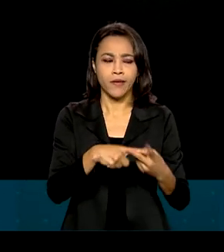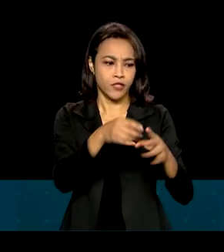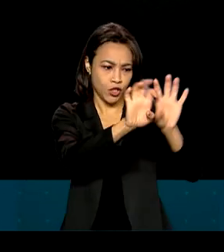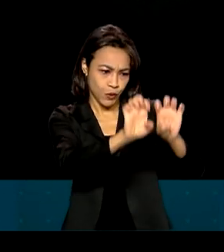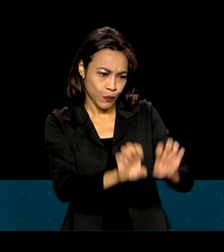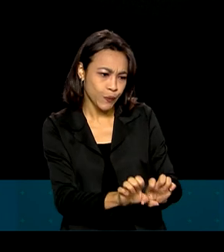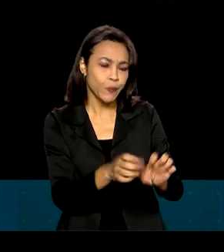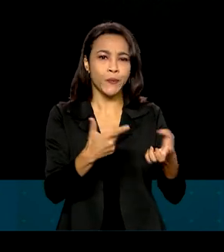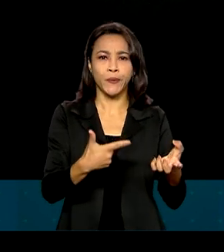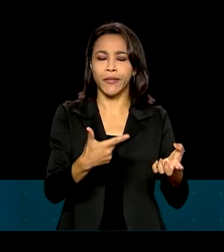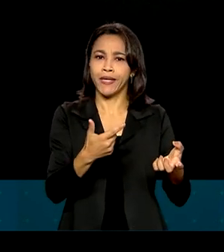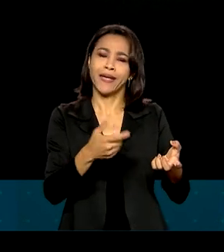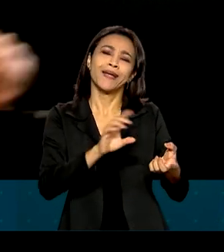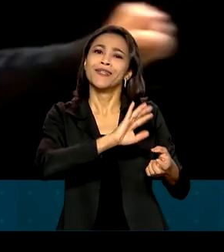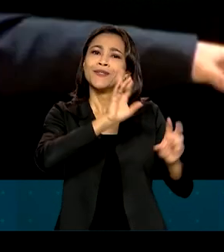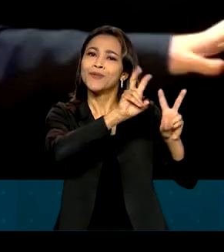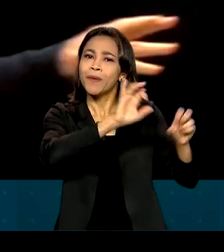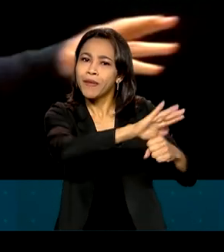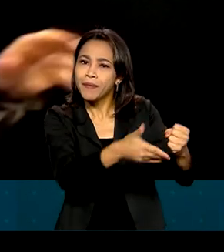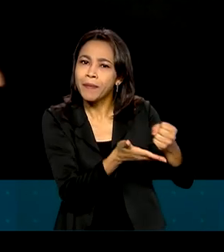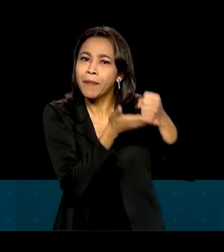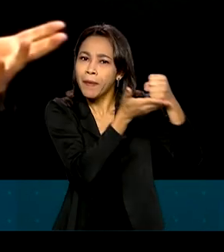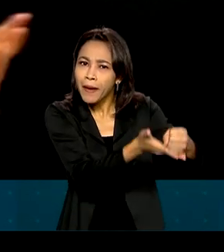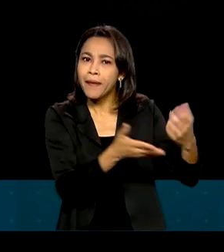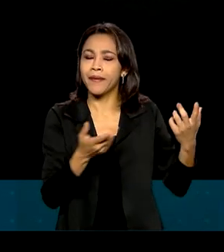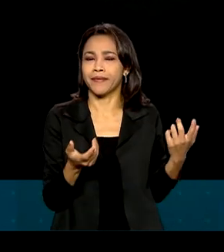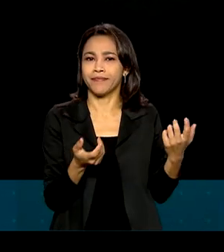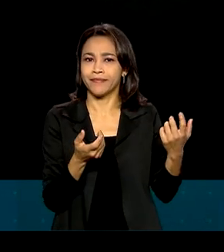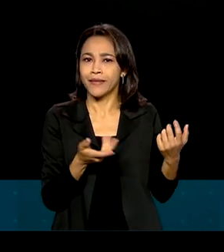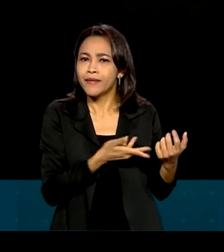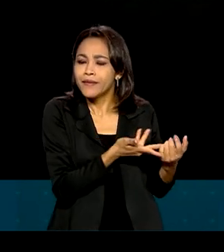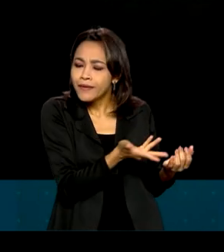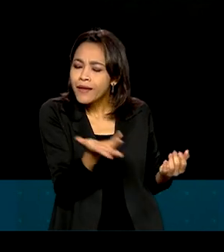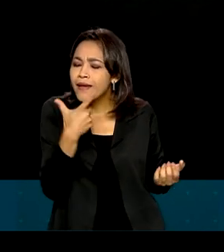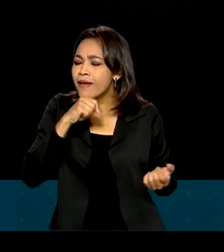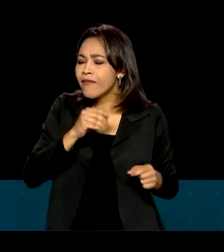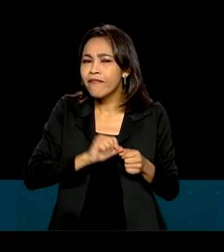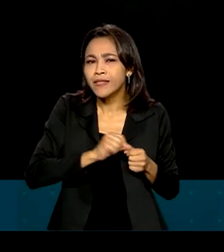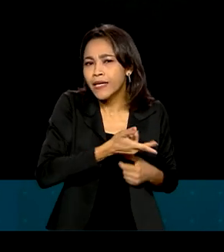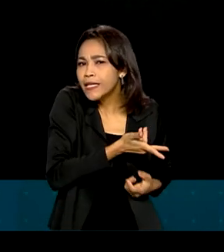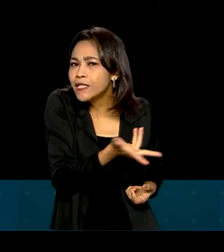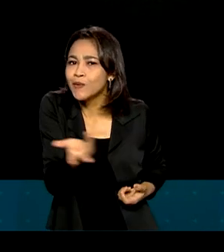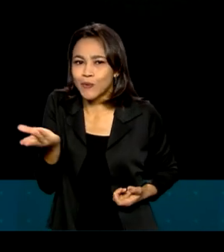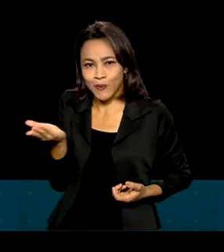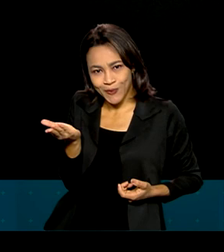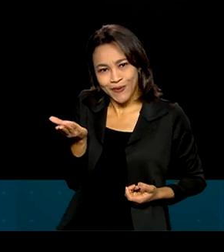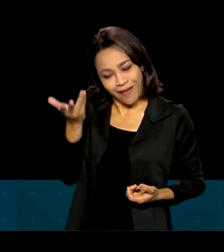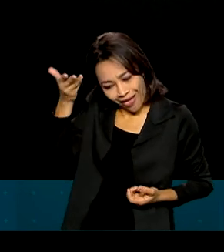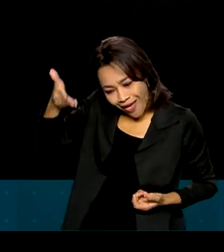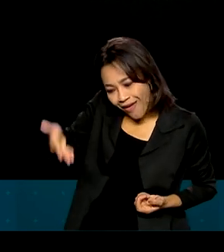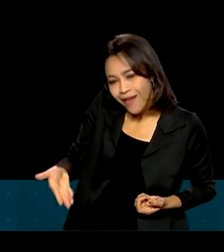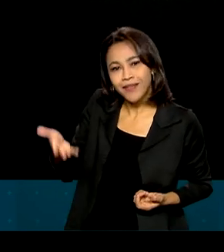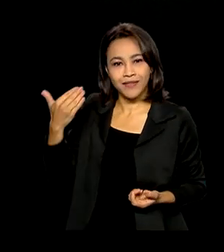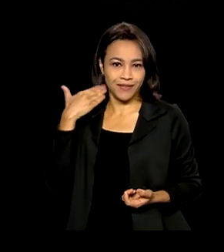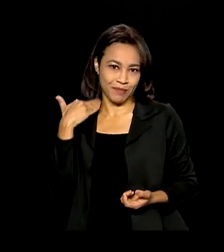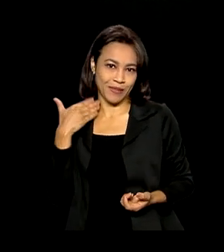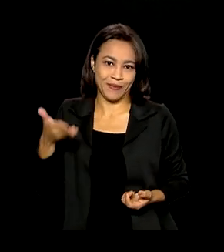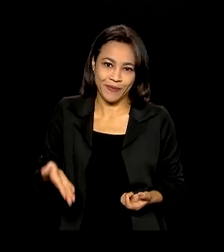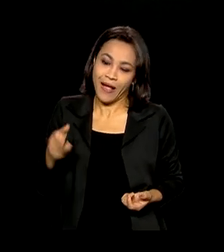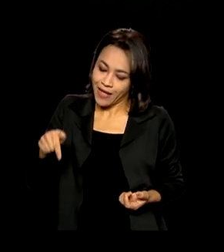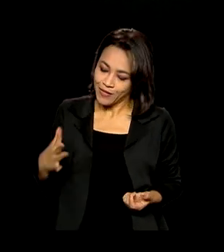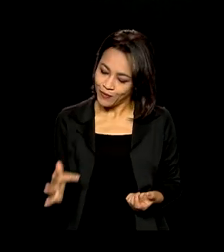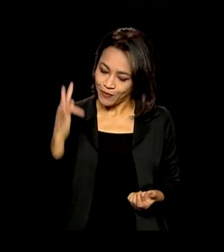infraestrutura o verde ativos ambientais que vai fazer essa transformação tá aqui nessa sala e